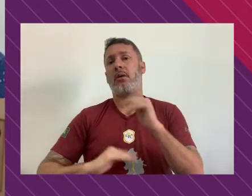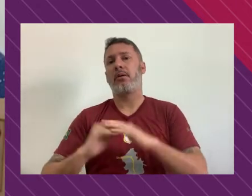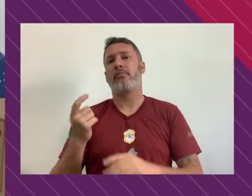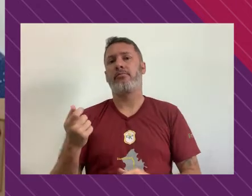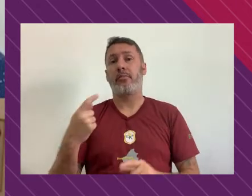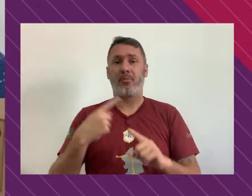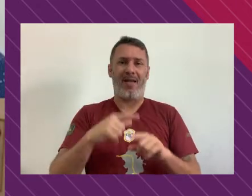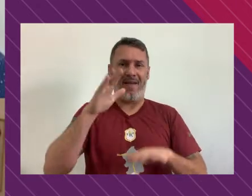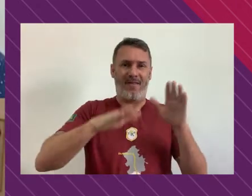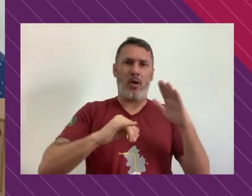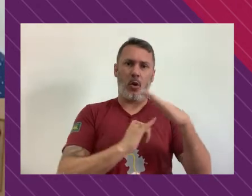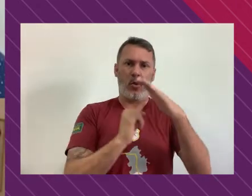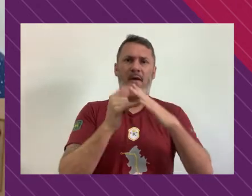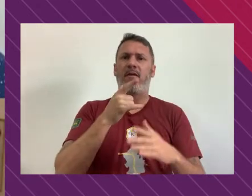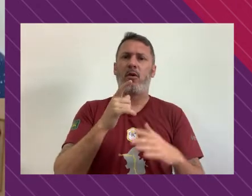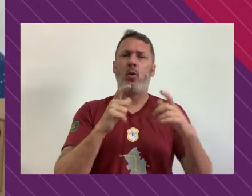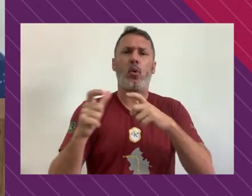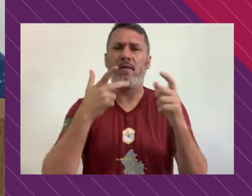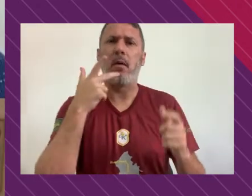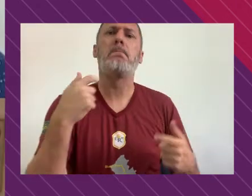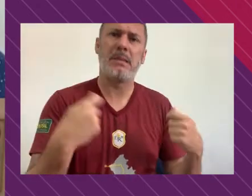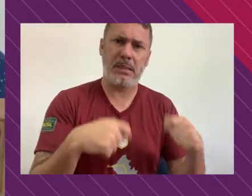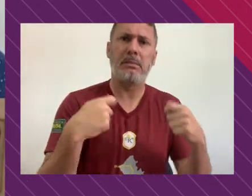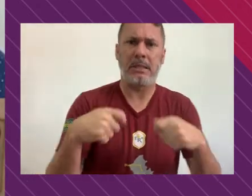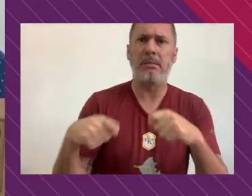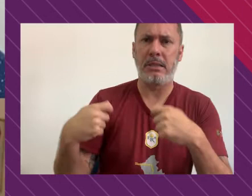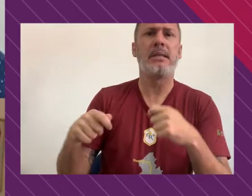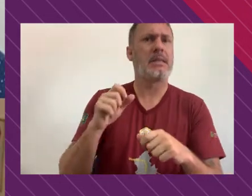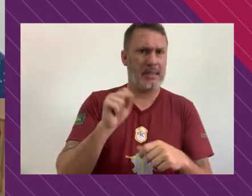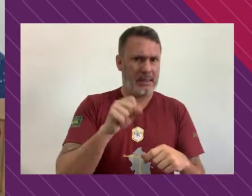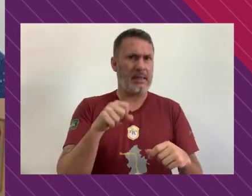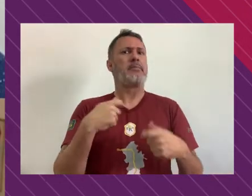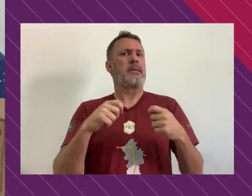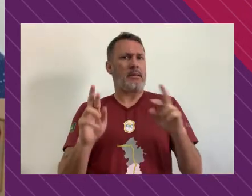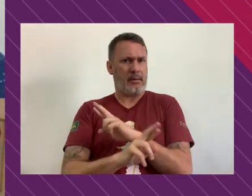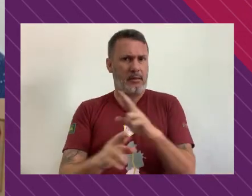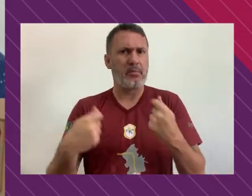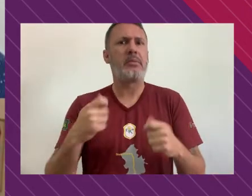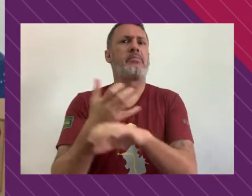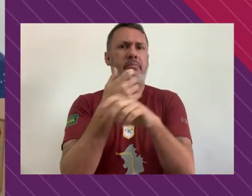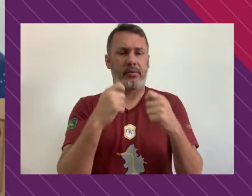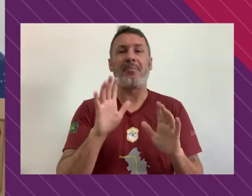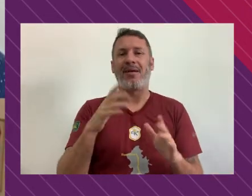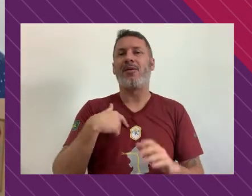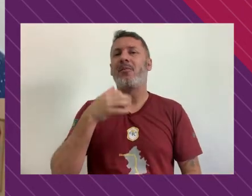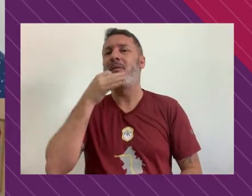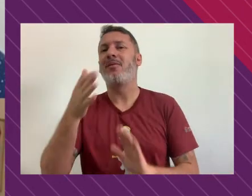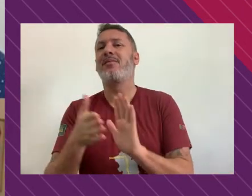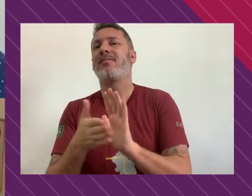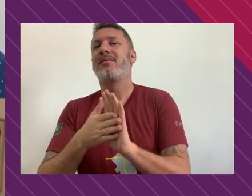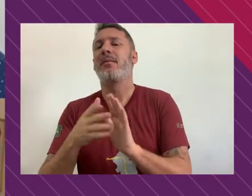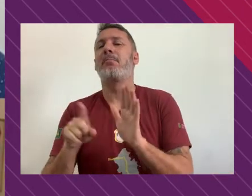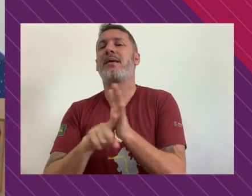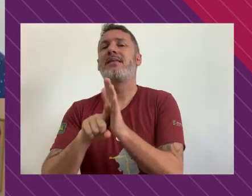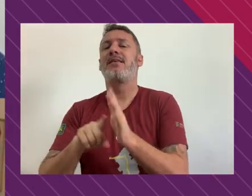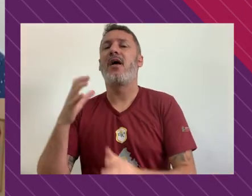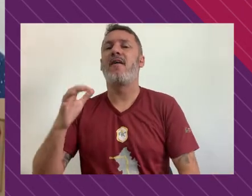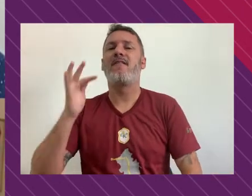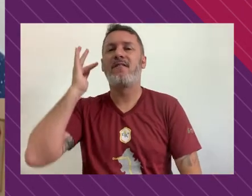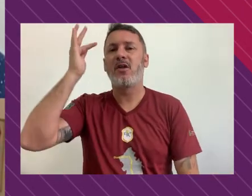Perfeito, perfeito. Só fala para mim, por gentileza, você está me escutando e me vendo bem? Porque às vezes está travando um pouquinho a